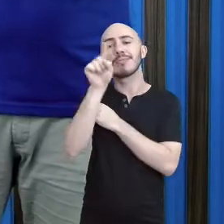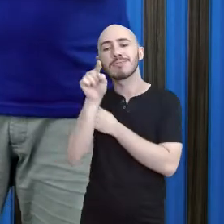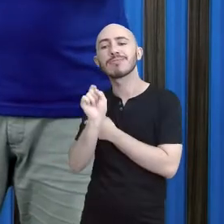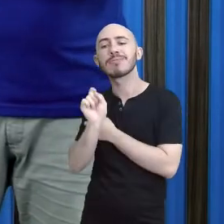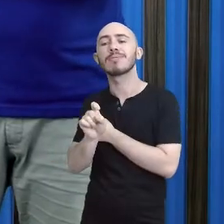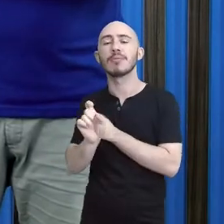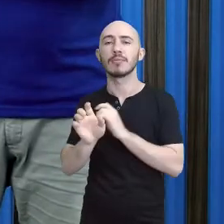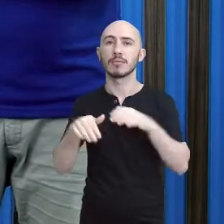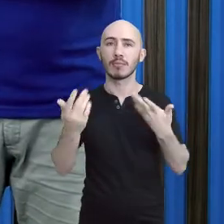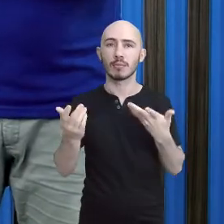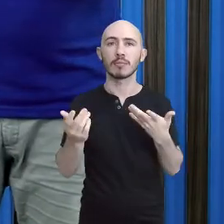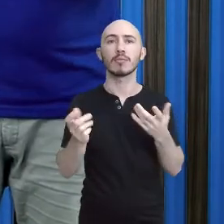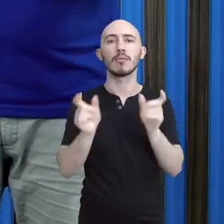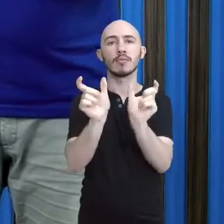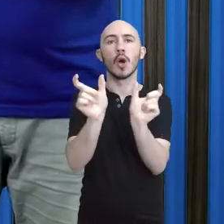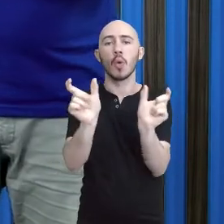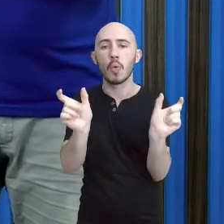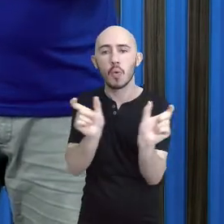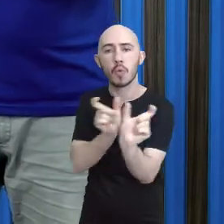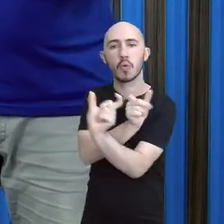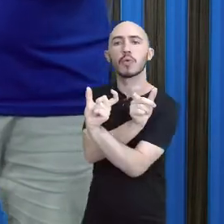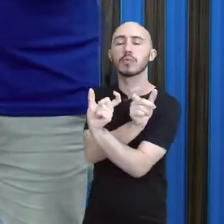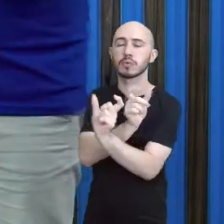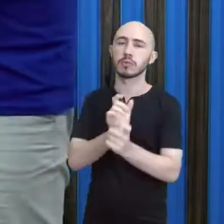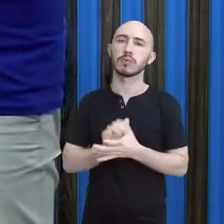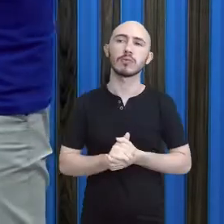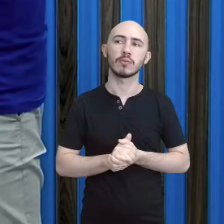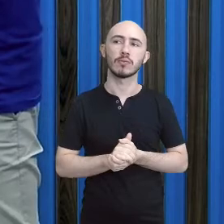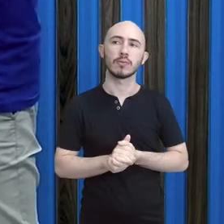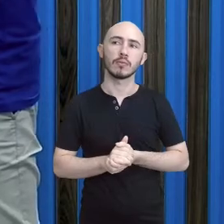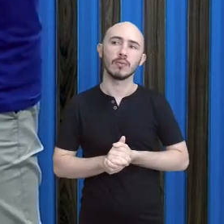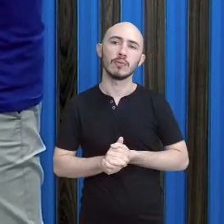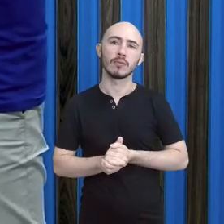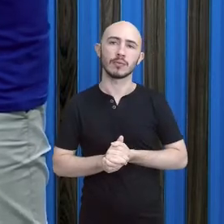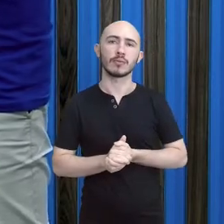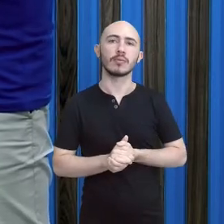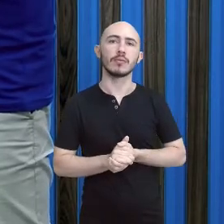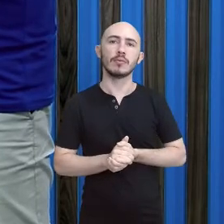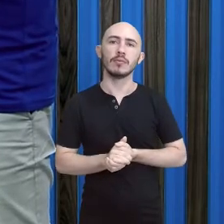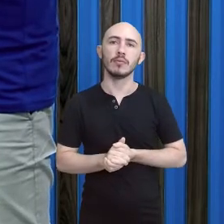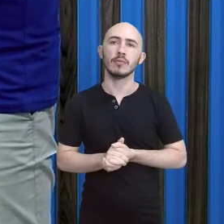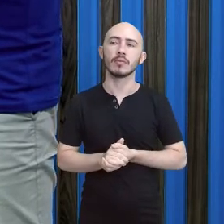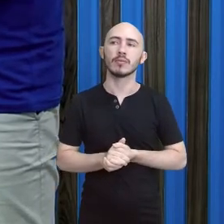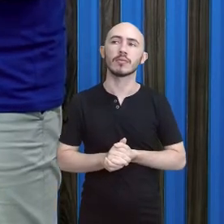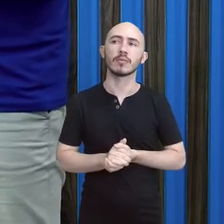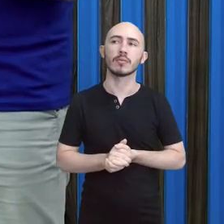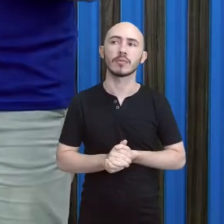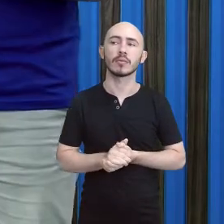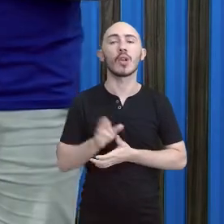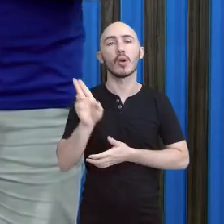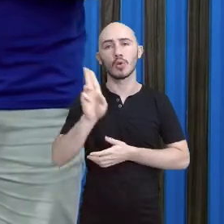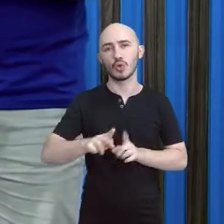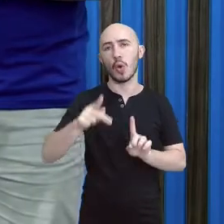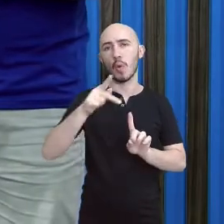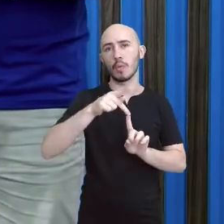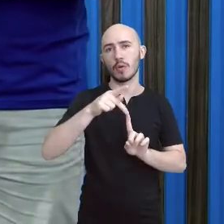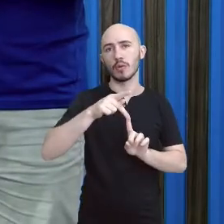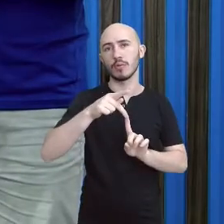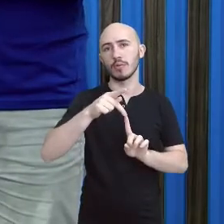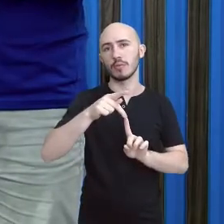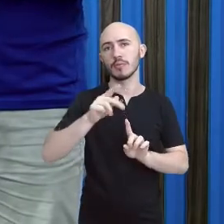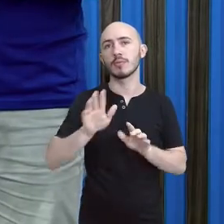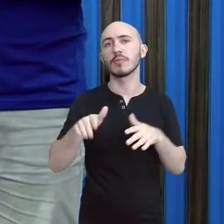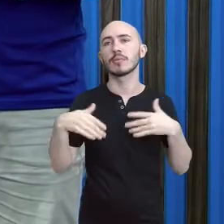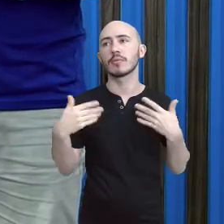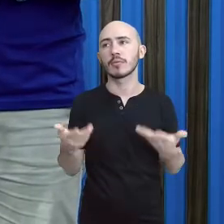mudo ele de lugar com o meu pronome. Então, veja só. O que